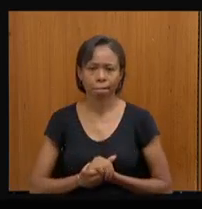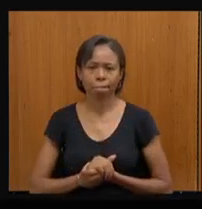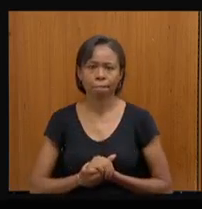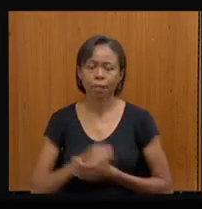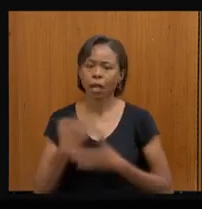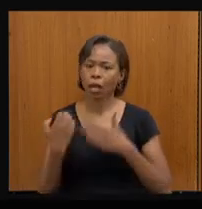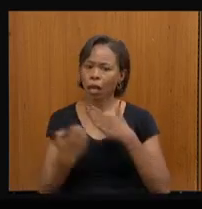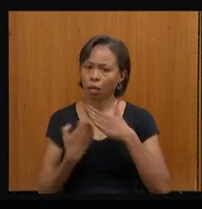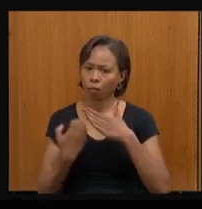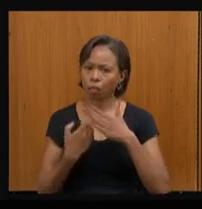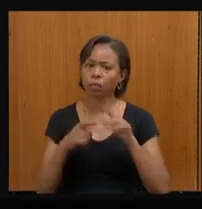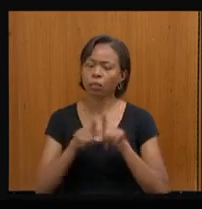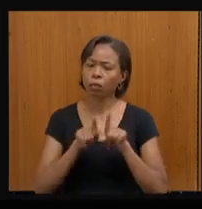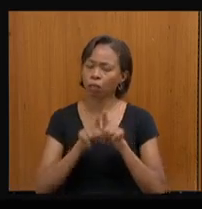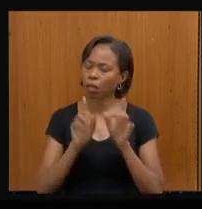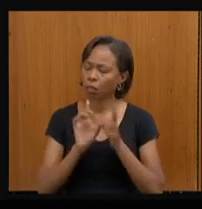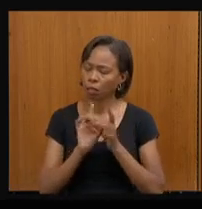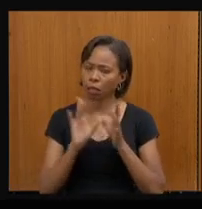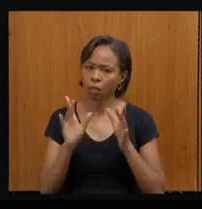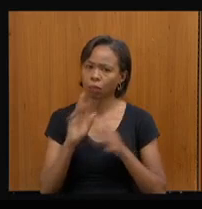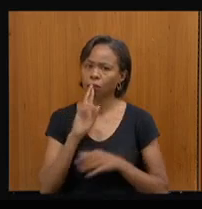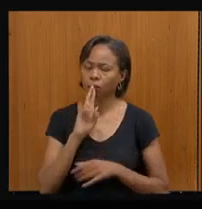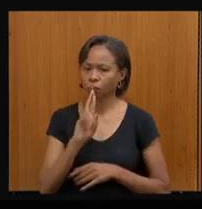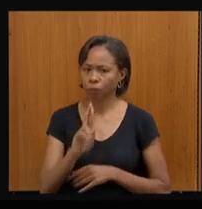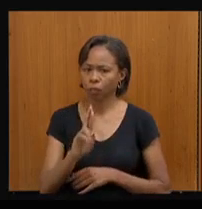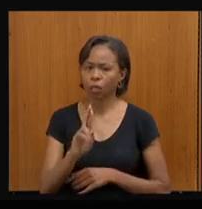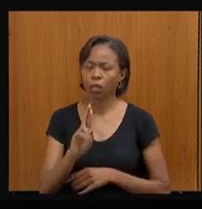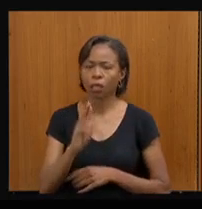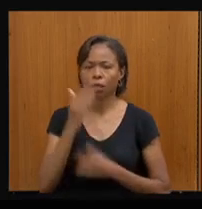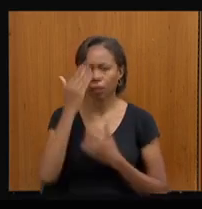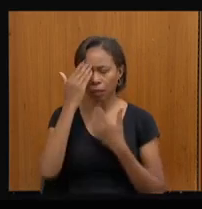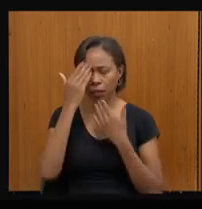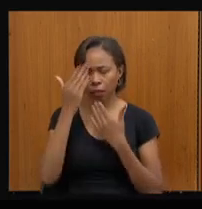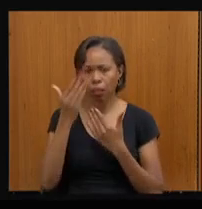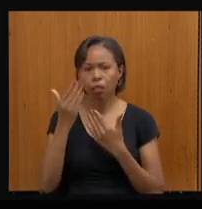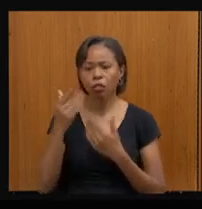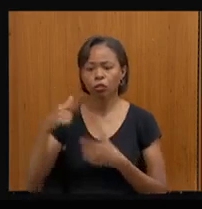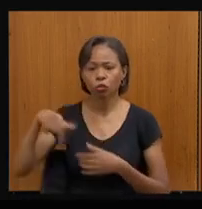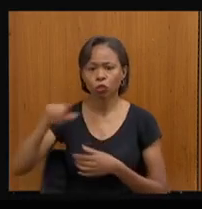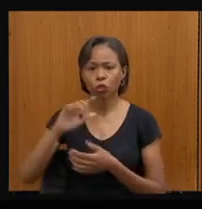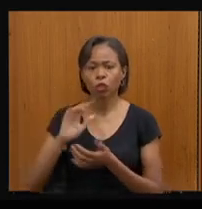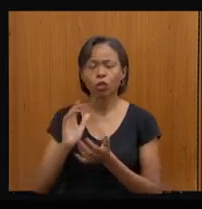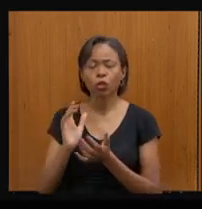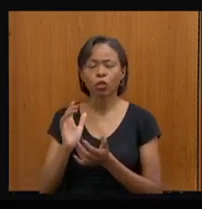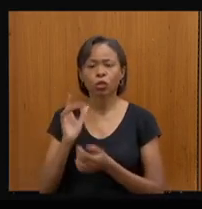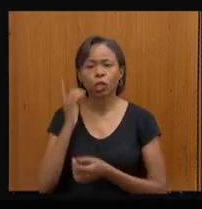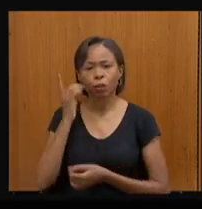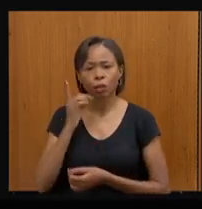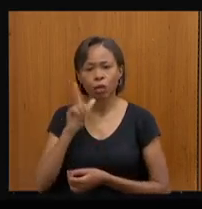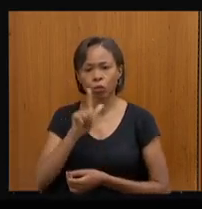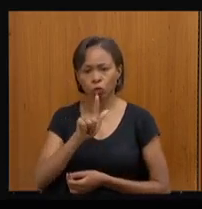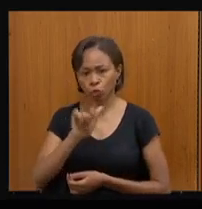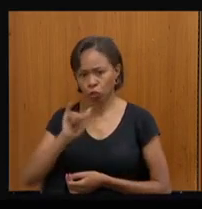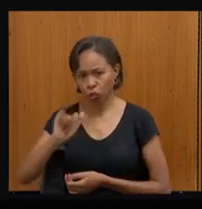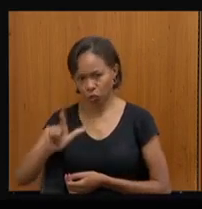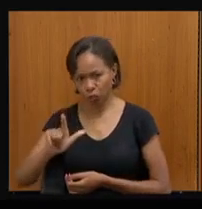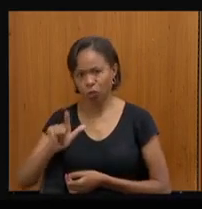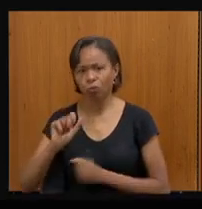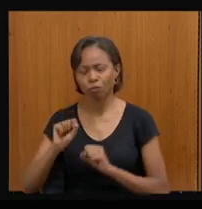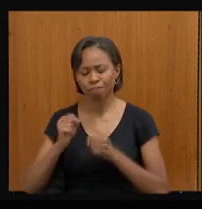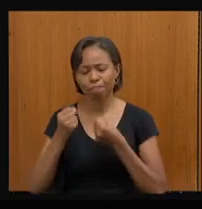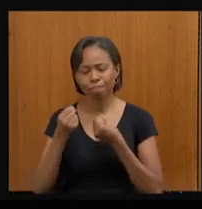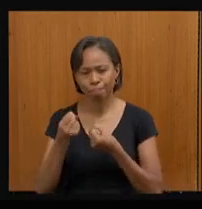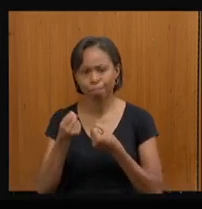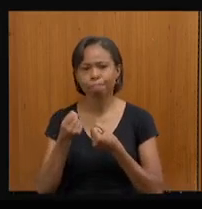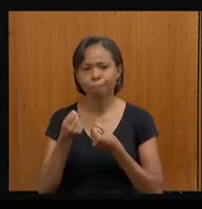permanece à disposição e mais uma vez agradece todos os esforços do deputado Gil Pereira aí nas suas enfrentadas por